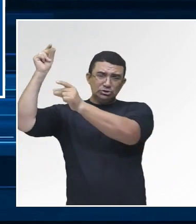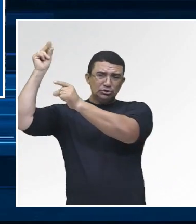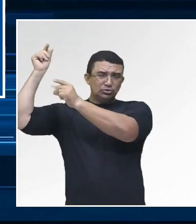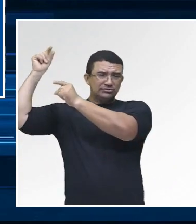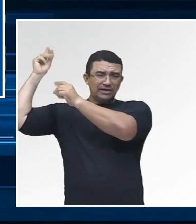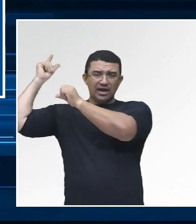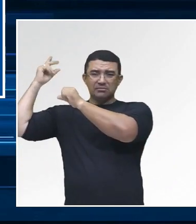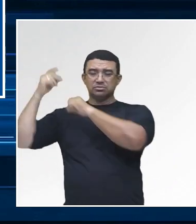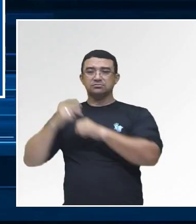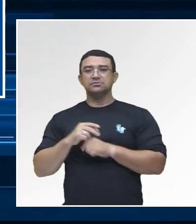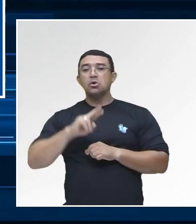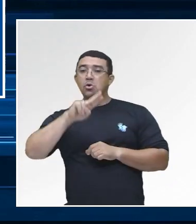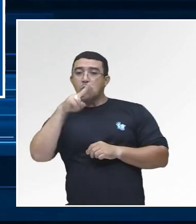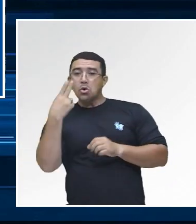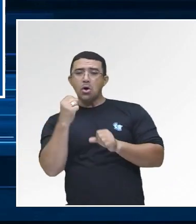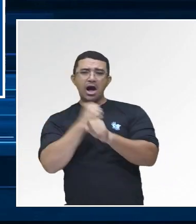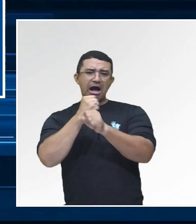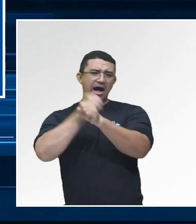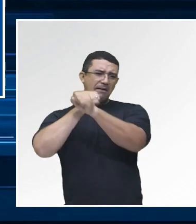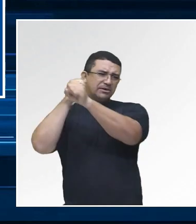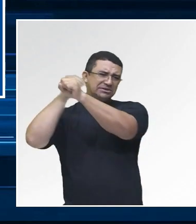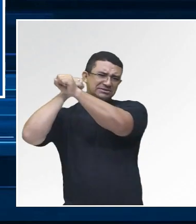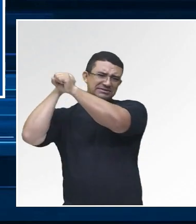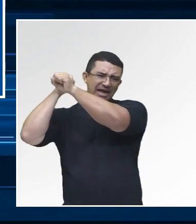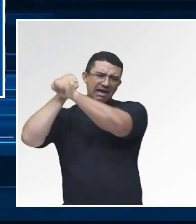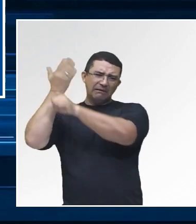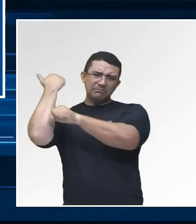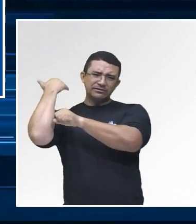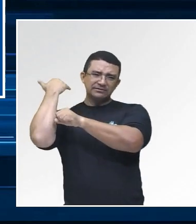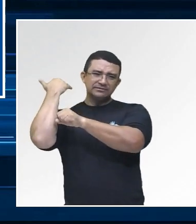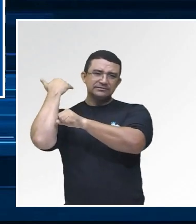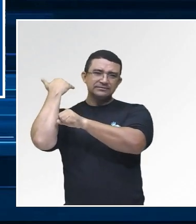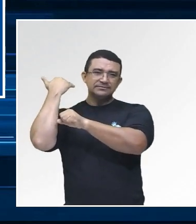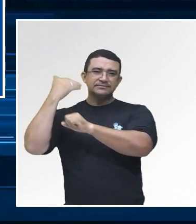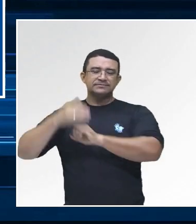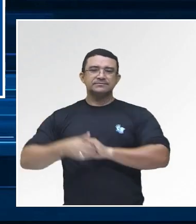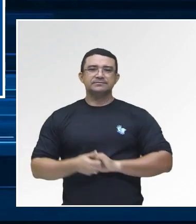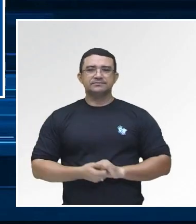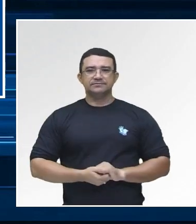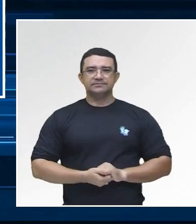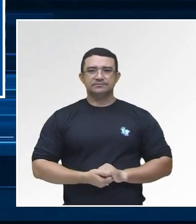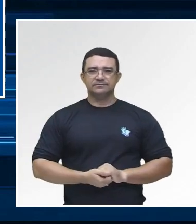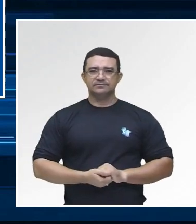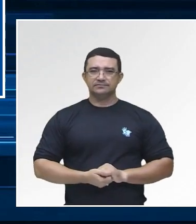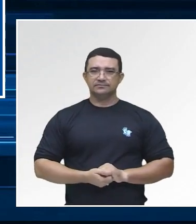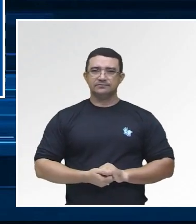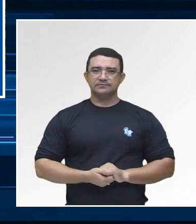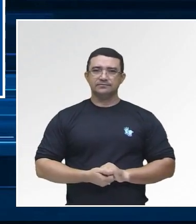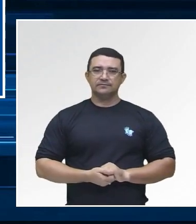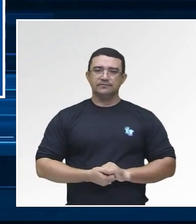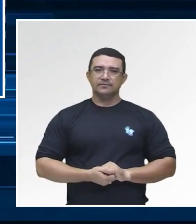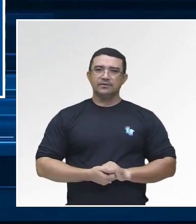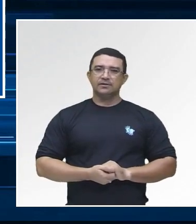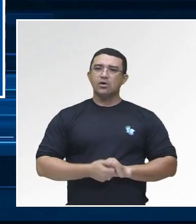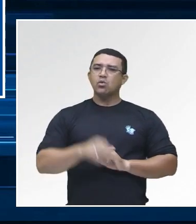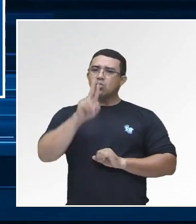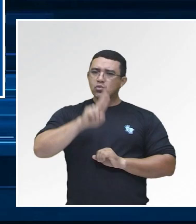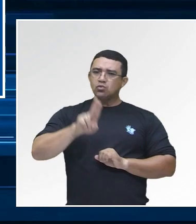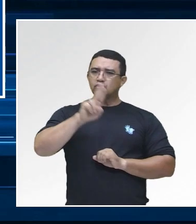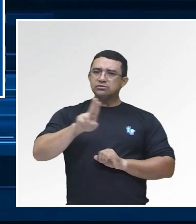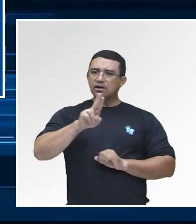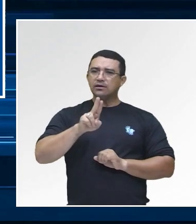aqui ainda dá mais ênfase que há muito. Muito, né? Então, eu usei muito